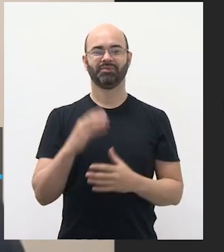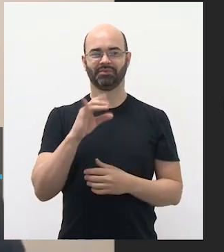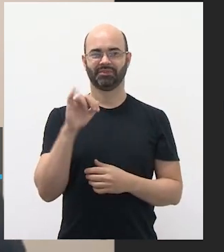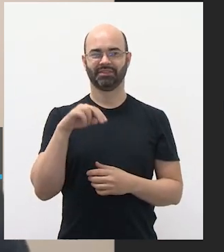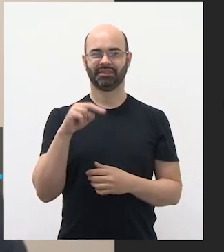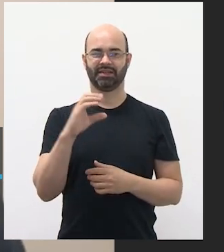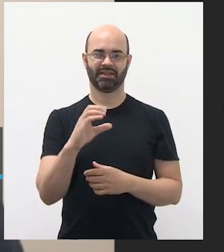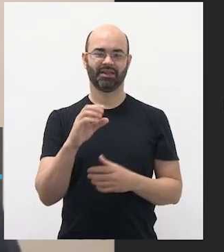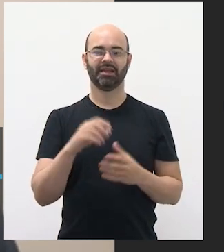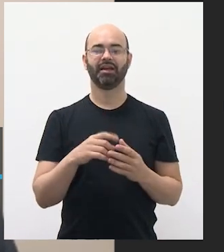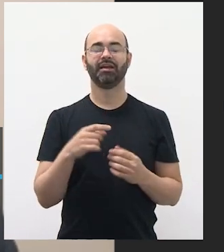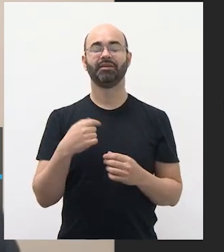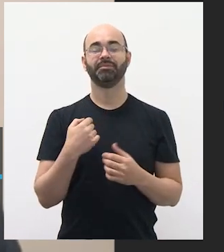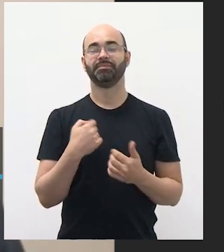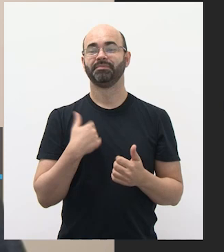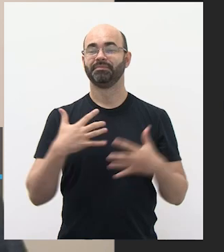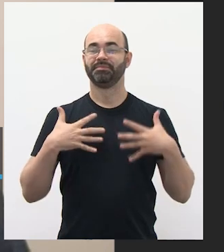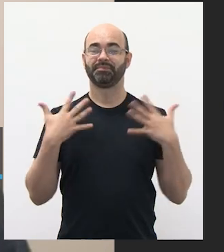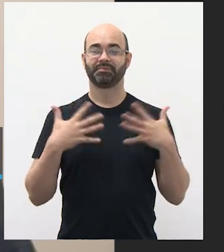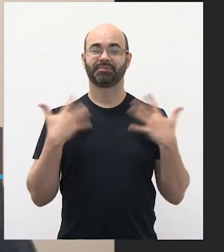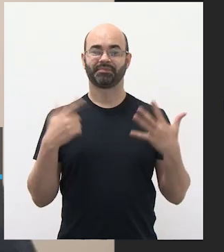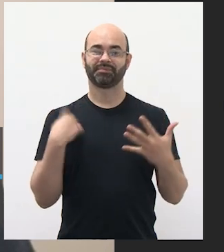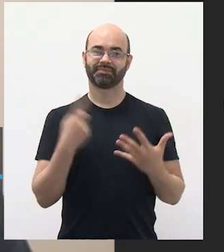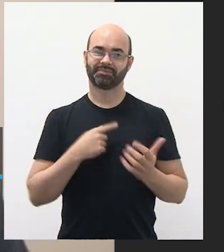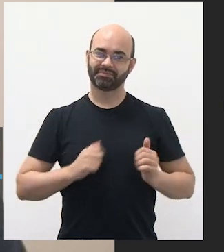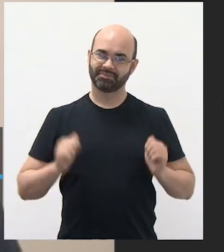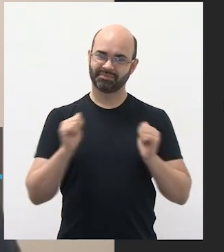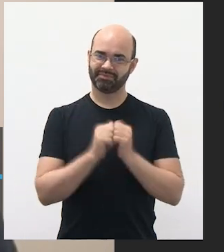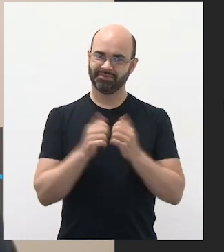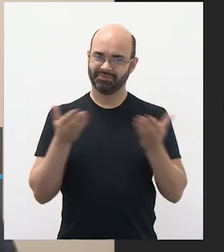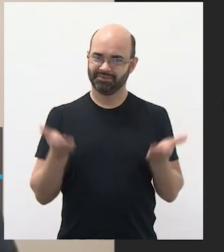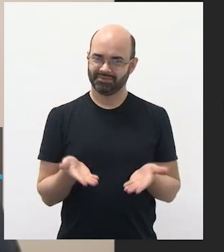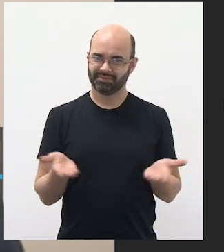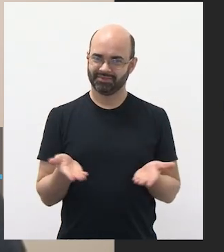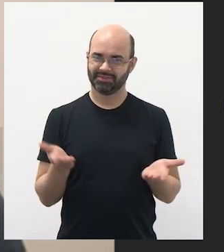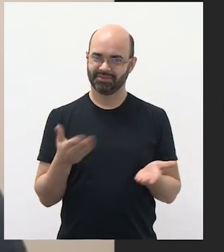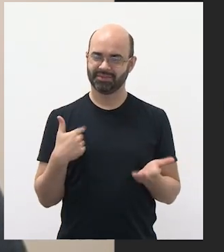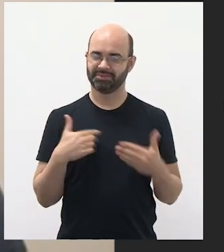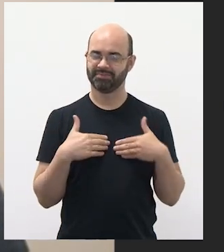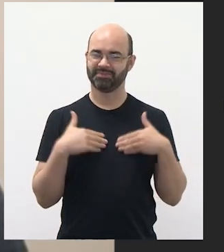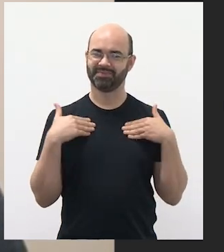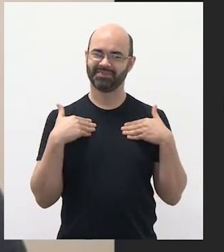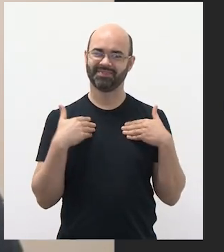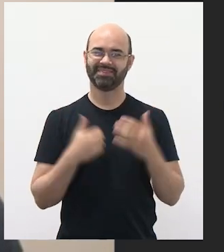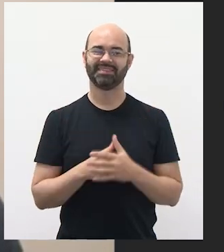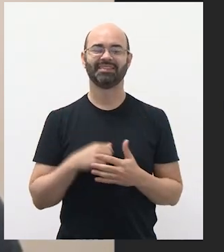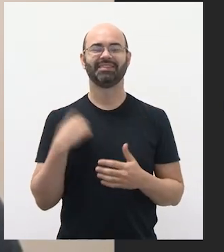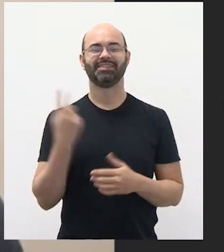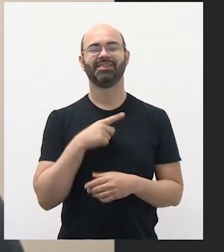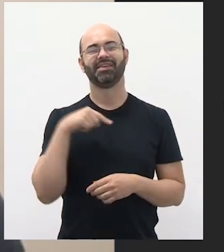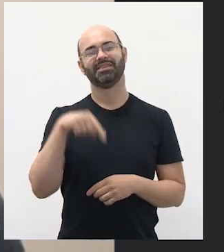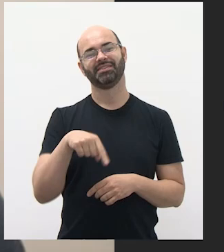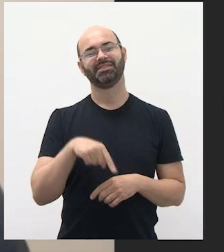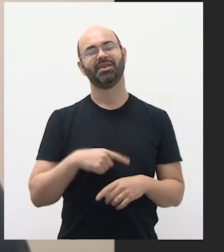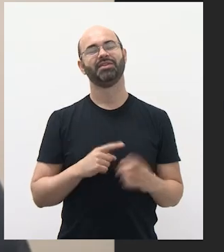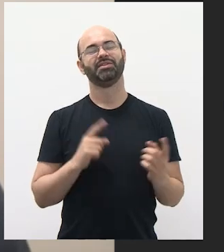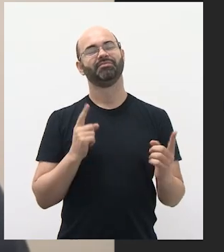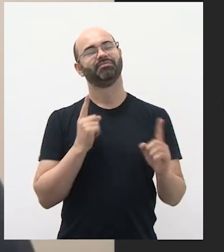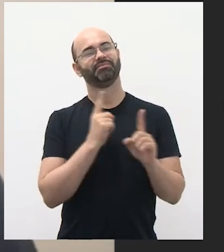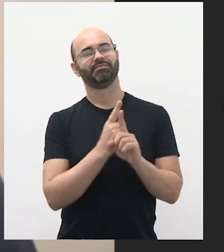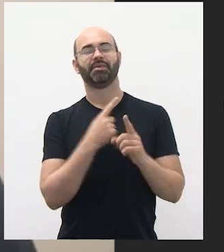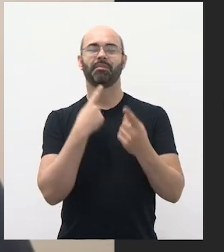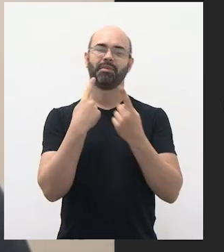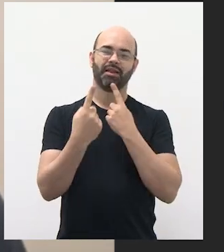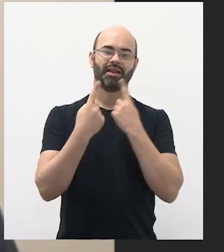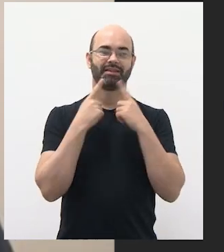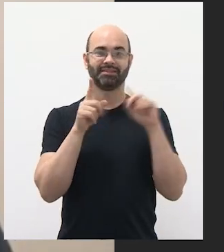uma alegria muito grande estar participando do encontro aqui com vocês, esse encontro que vem dialogar sobre